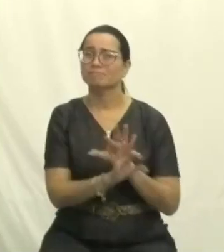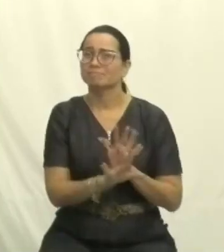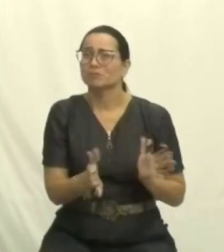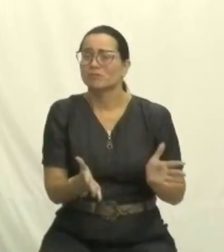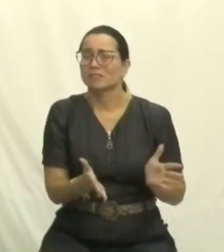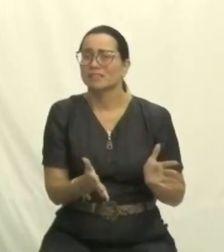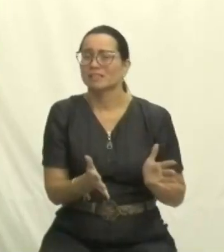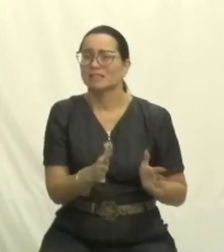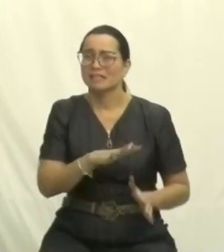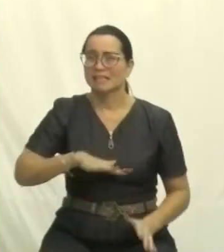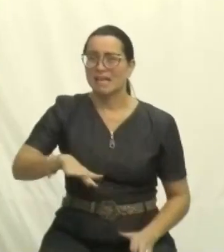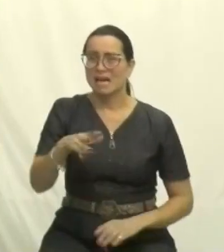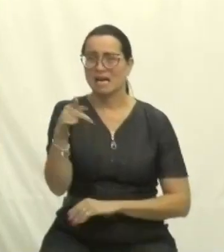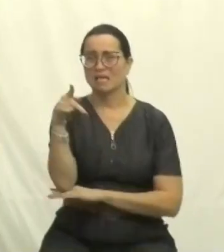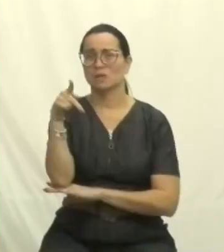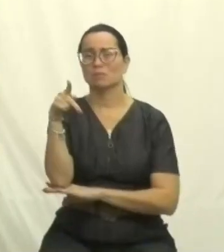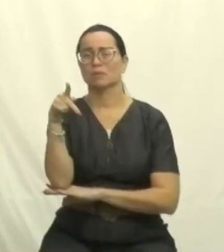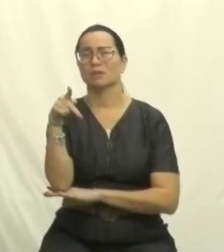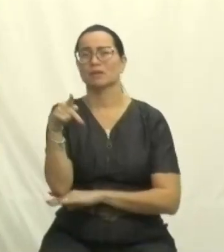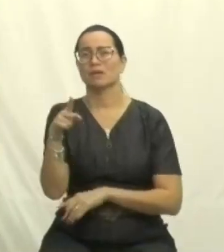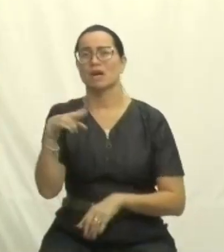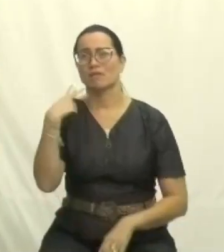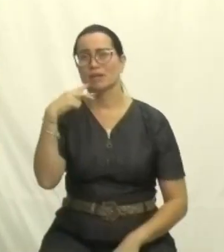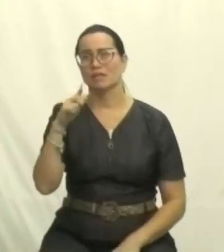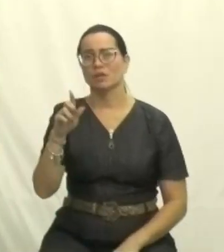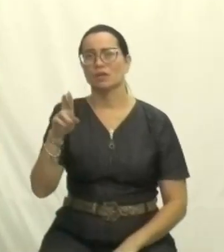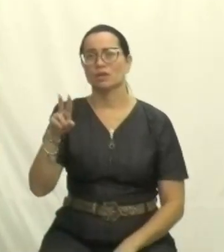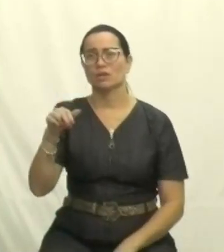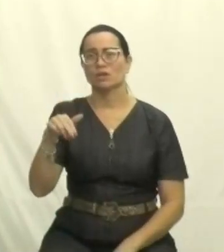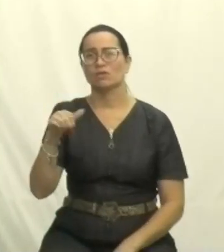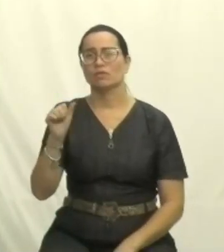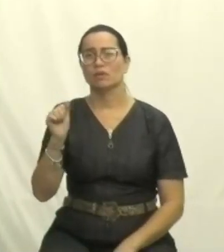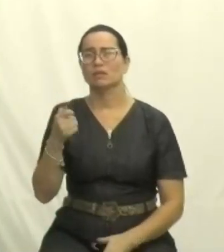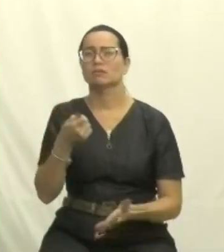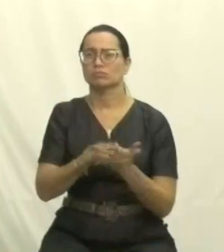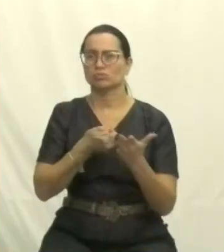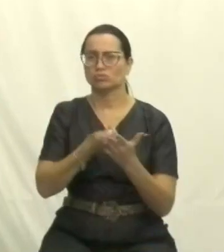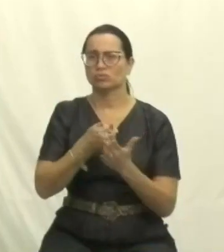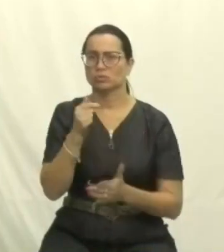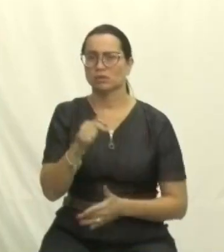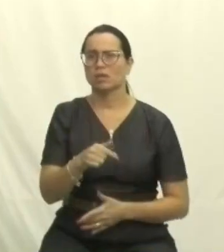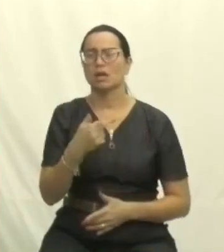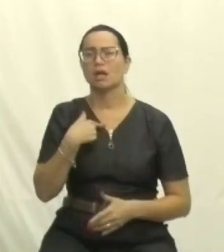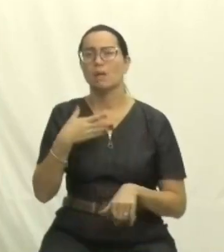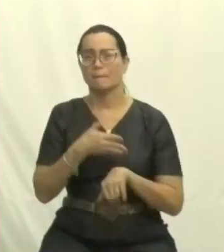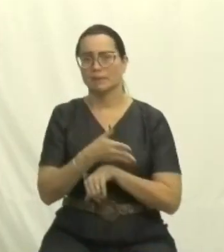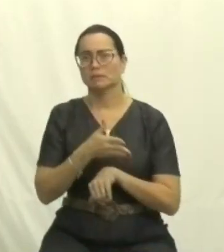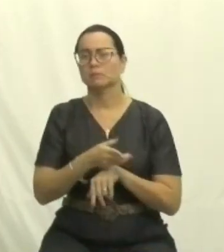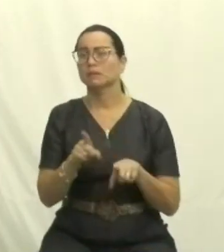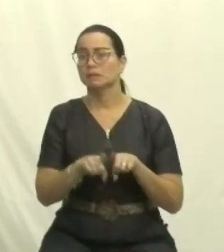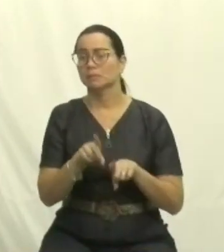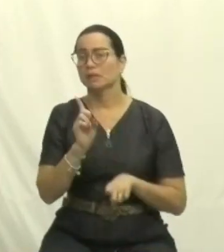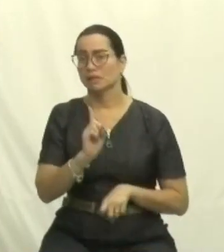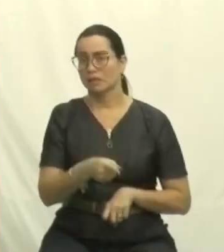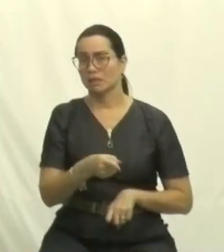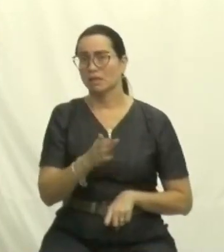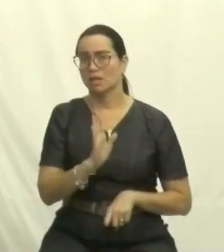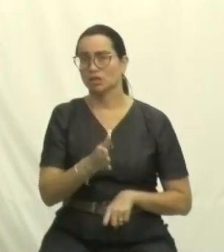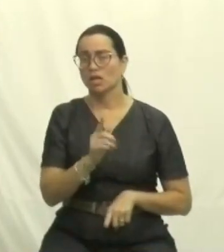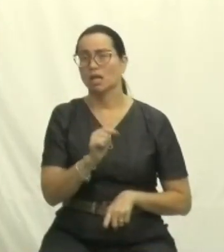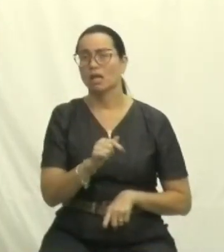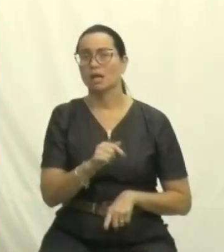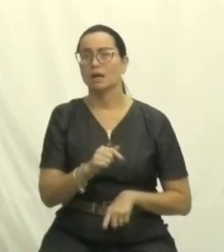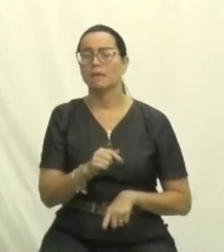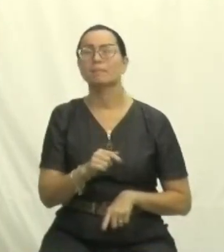daquela região do Pinheirinho. A vereadora Giovana atuou muito lá dentro também. Eu participei de duas reuniões representando, na época, o